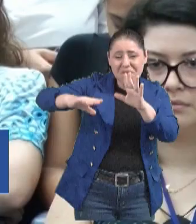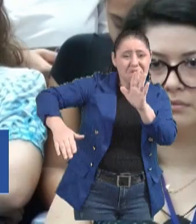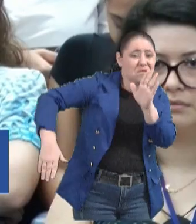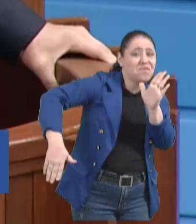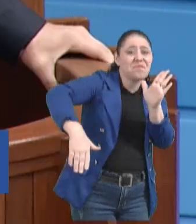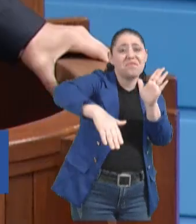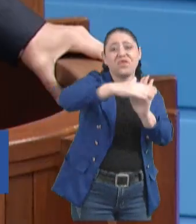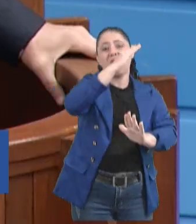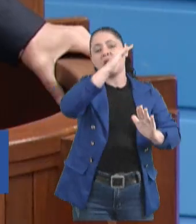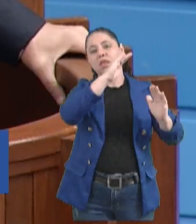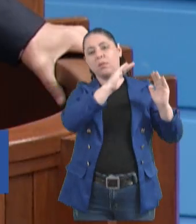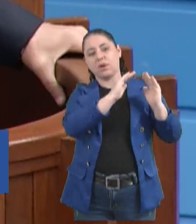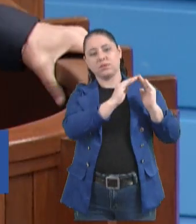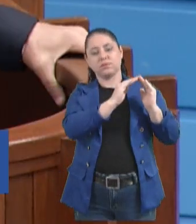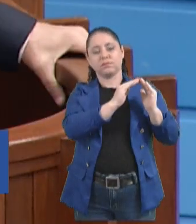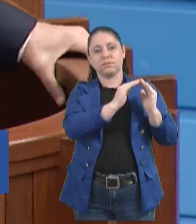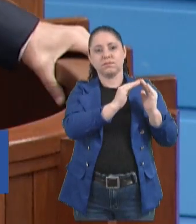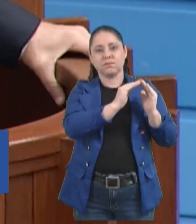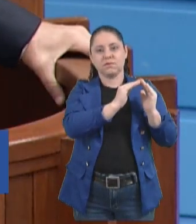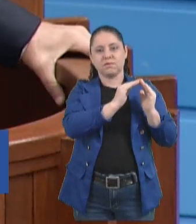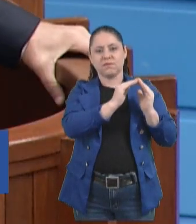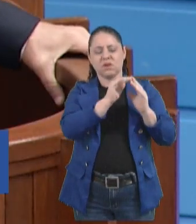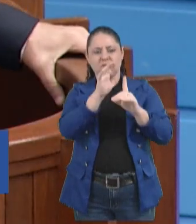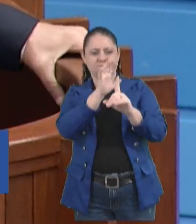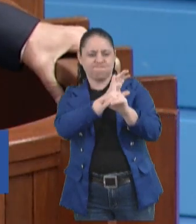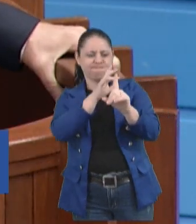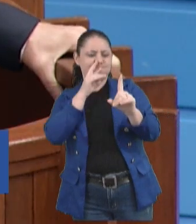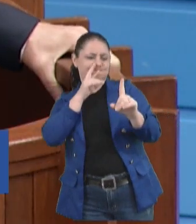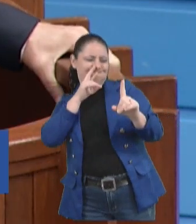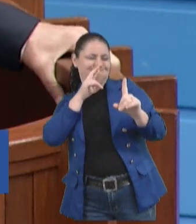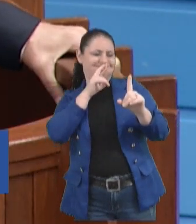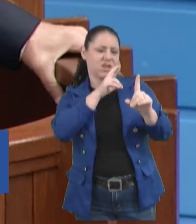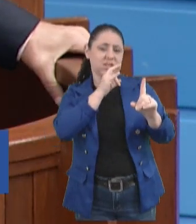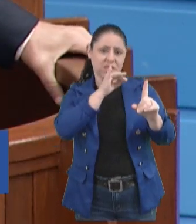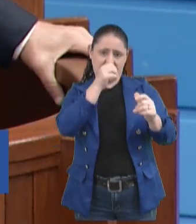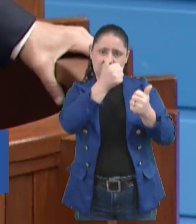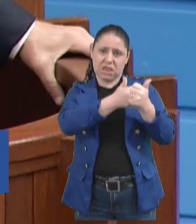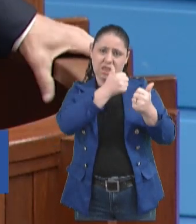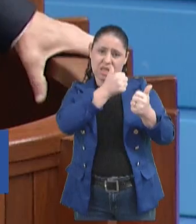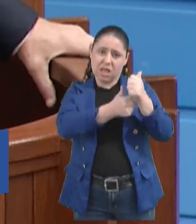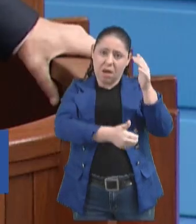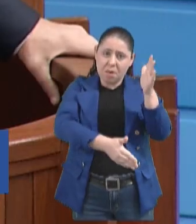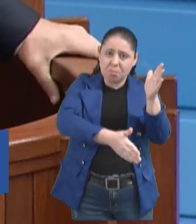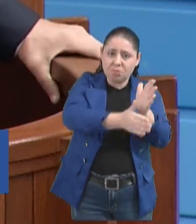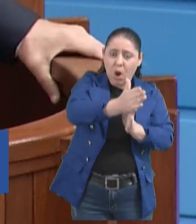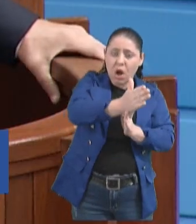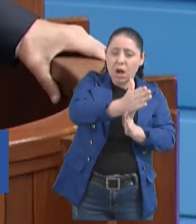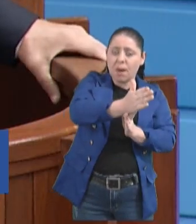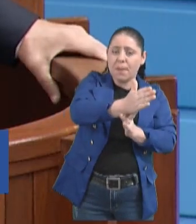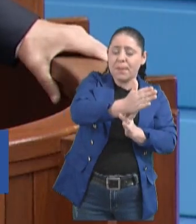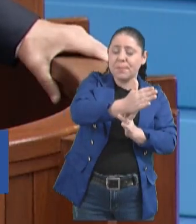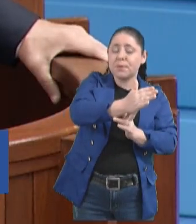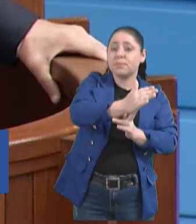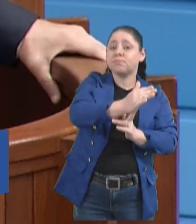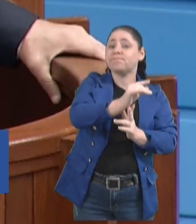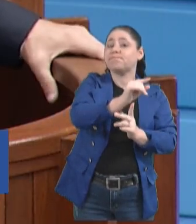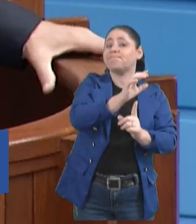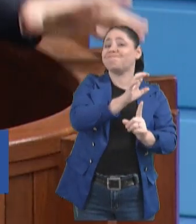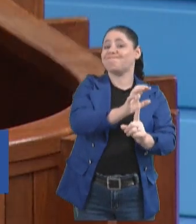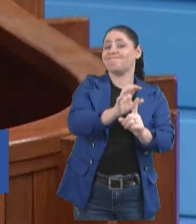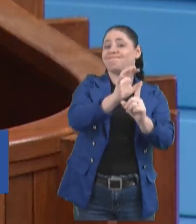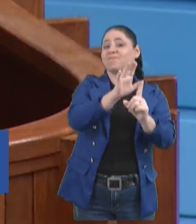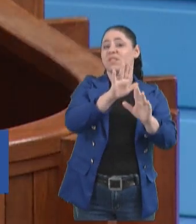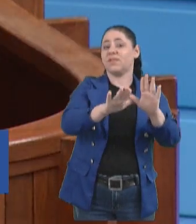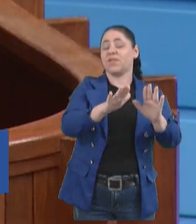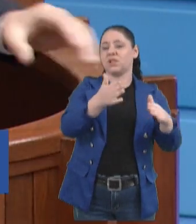a fazenda. São ameaçados se tentarem ir embora da fazenda. Muitas